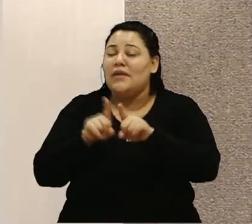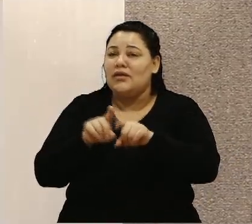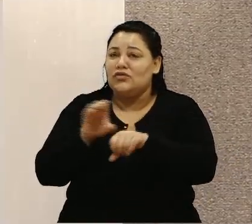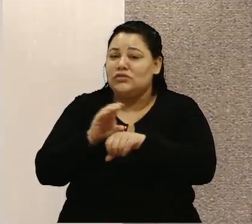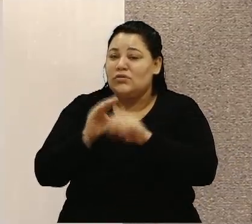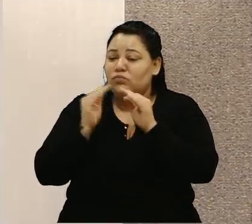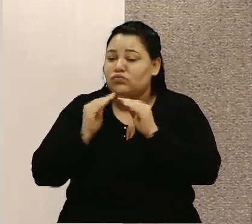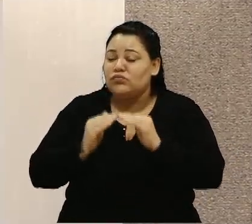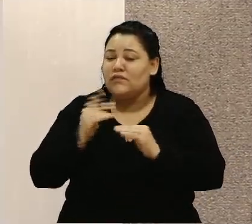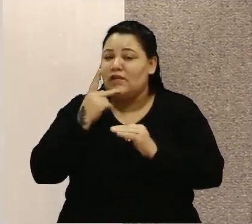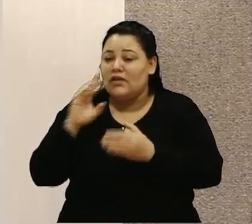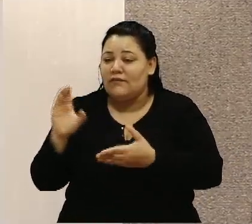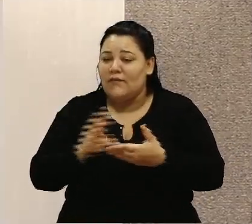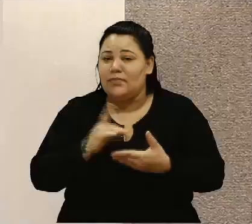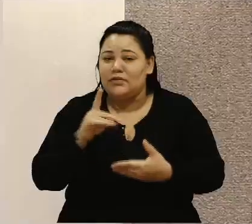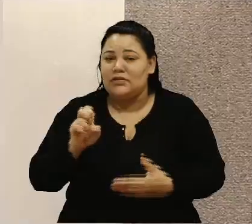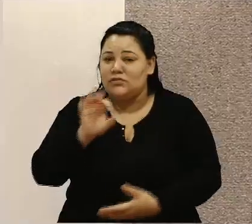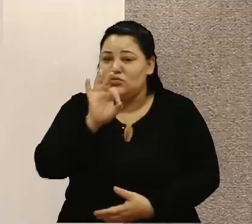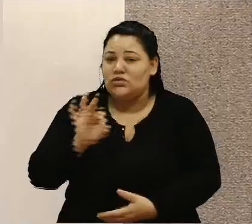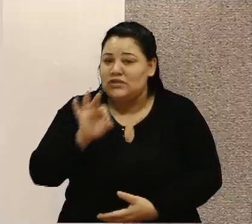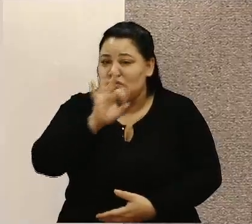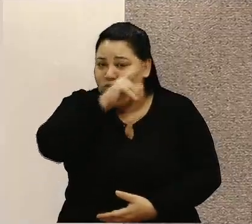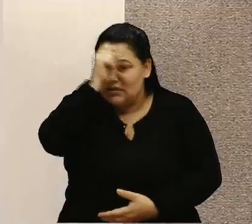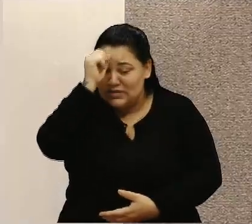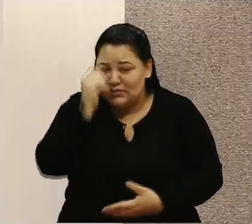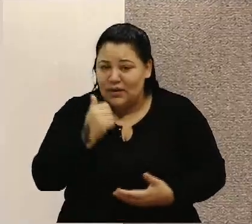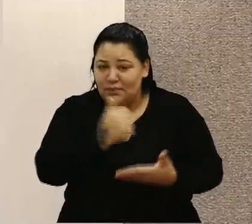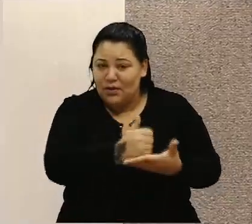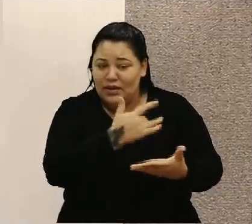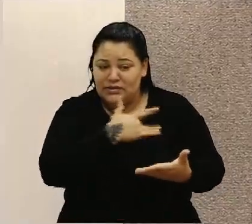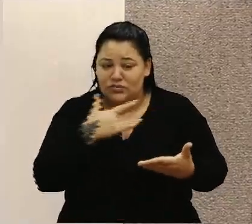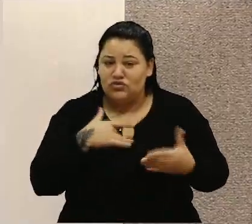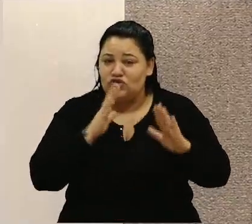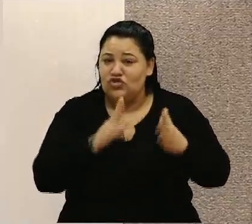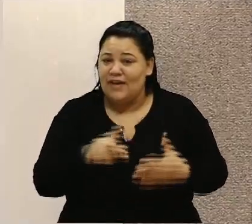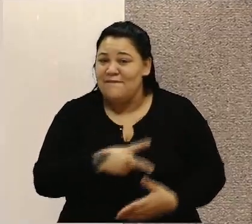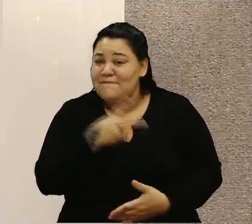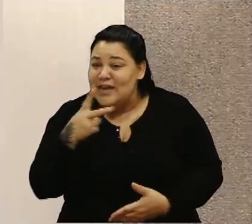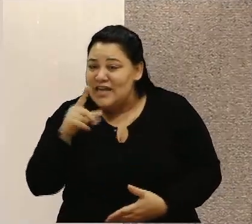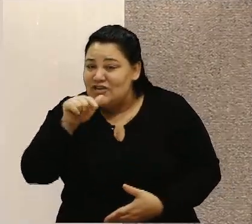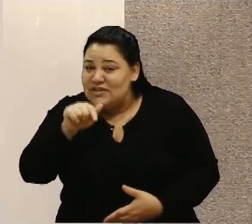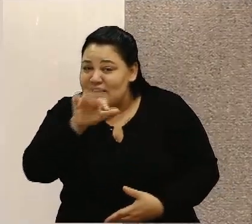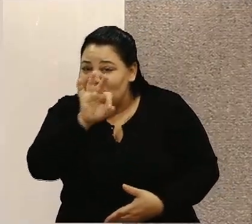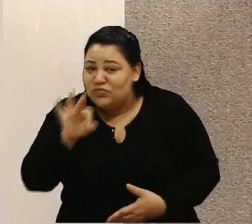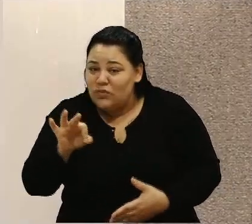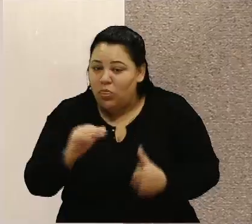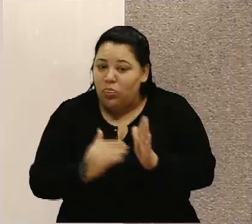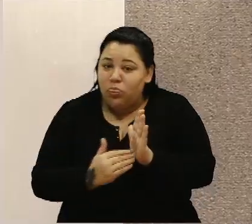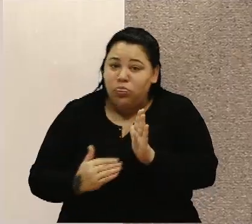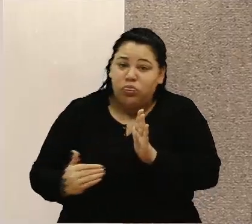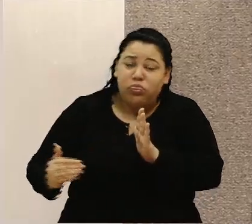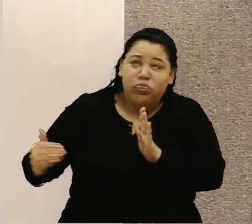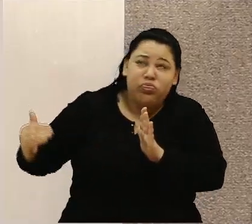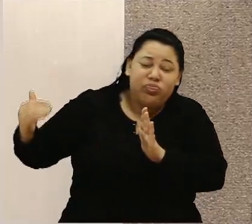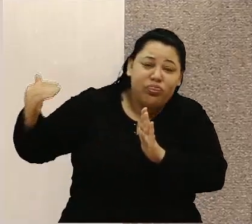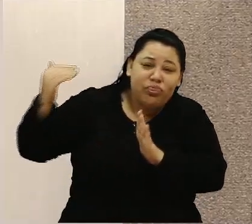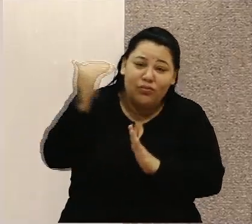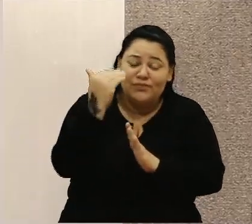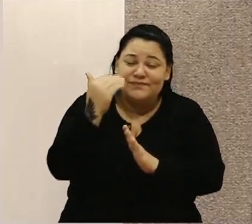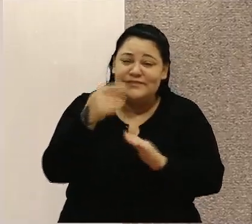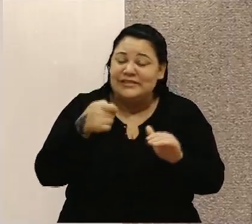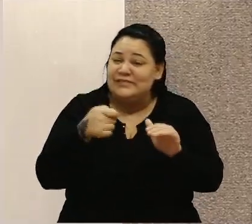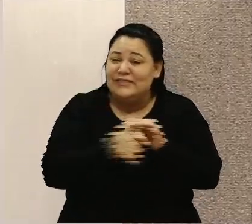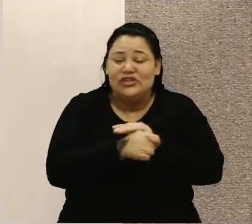um repasse de 15% do município para a causa de saúde, que já está em 27%. Então, mais de um quarto do orçamento é depositado em